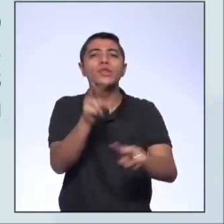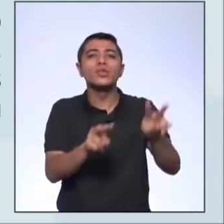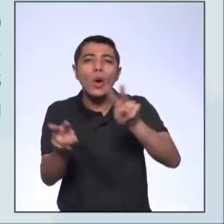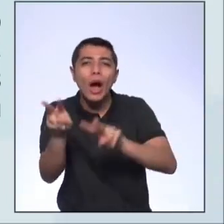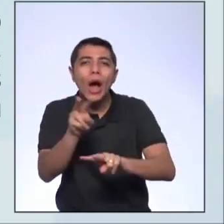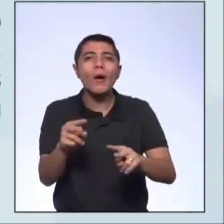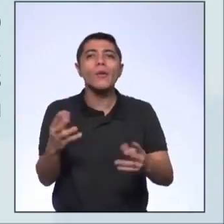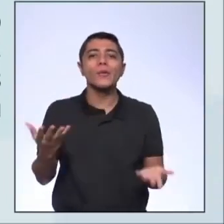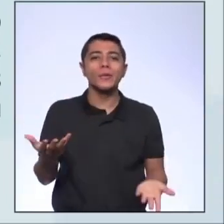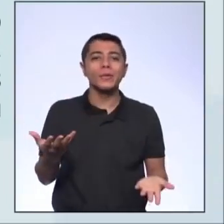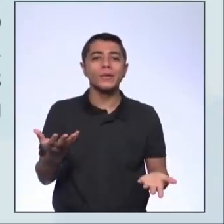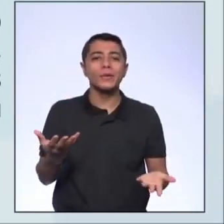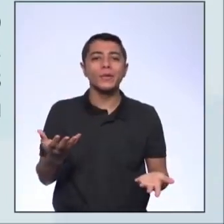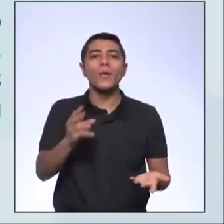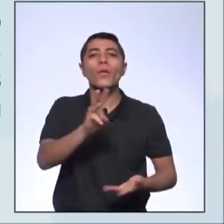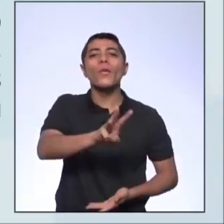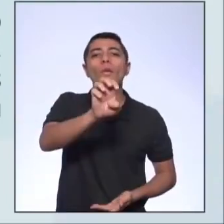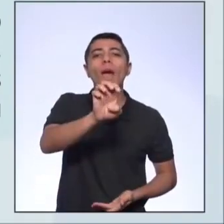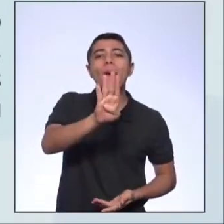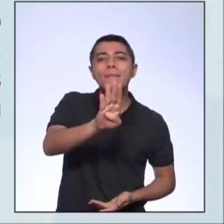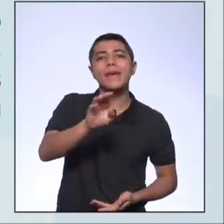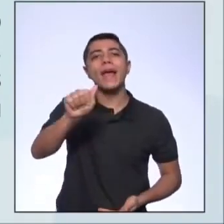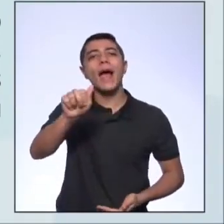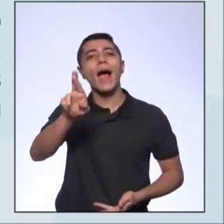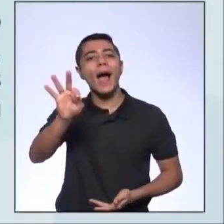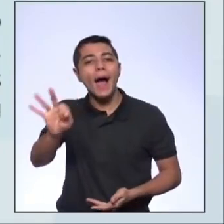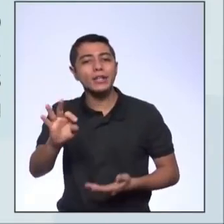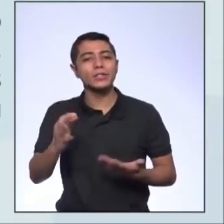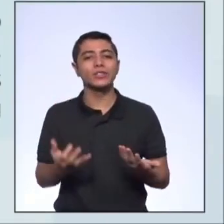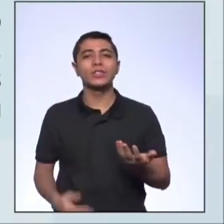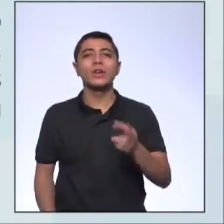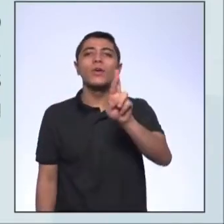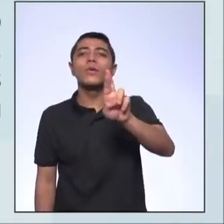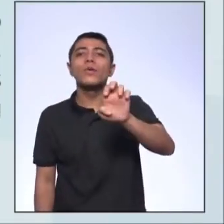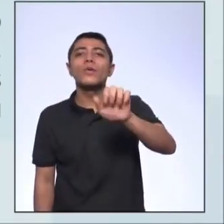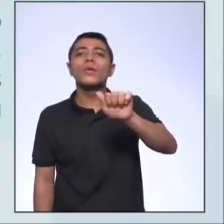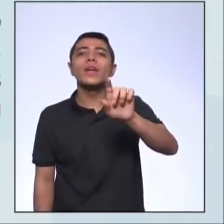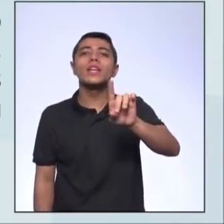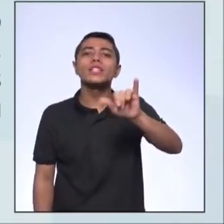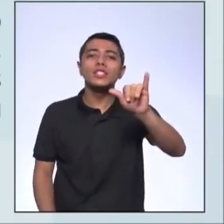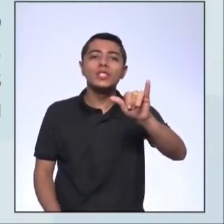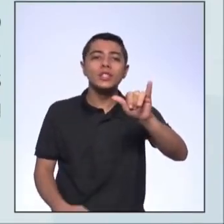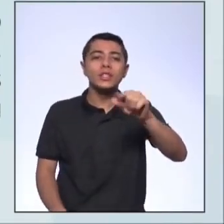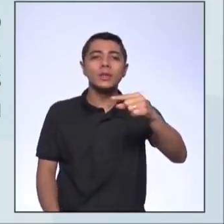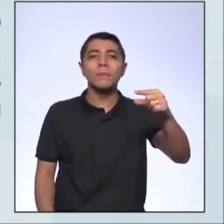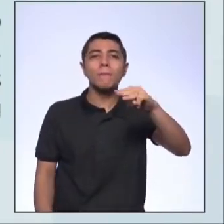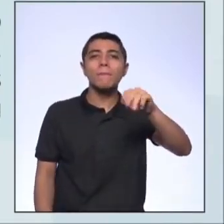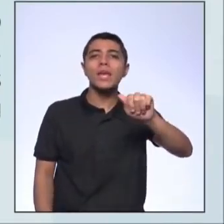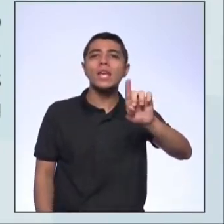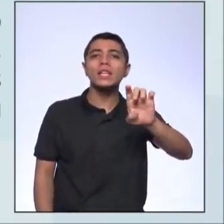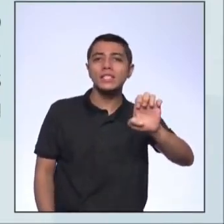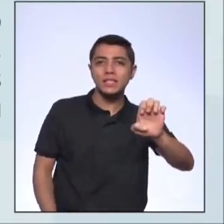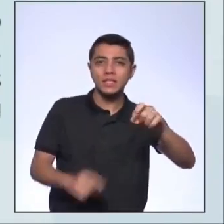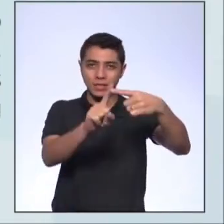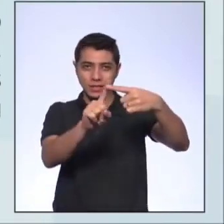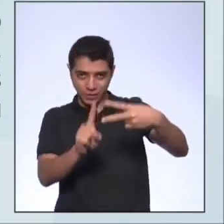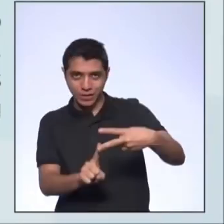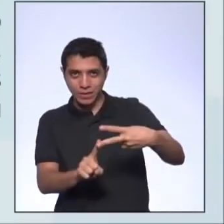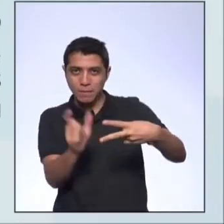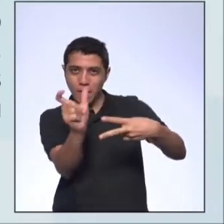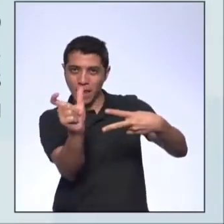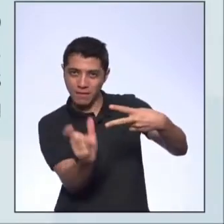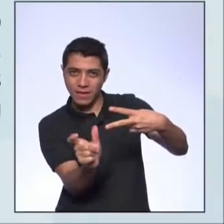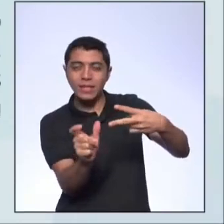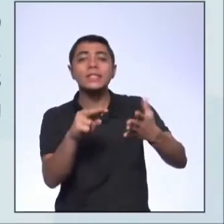os ready-mades, web art. O que são? O que significam esses termos? Pesquisem na internet, em livros, jornais,